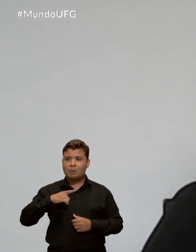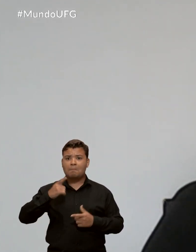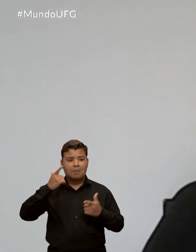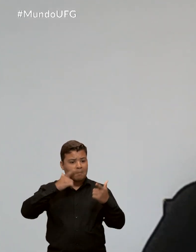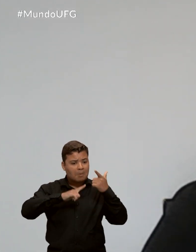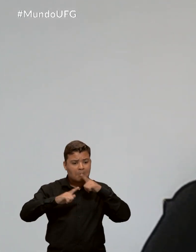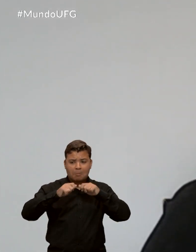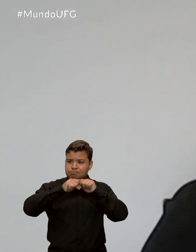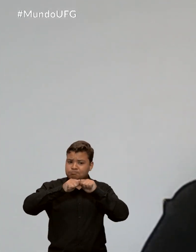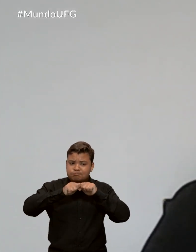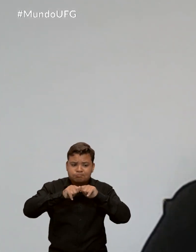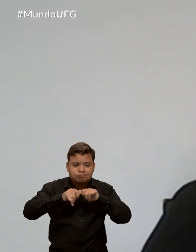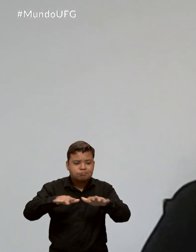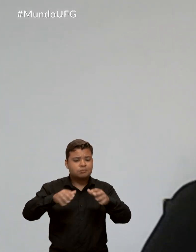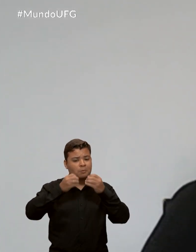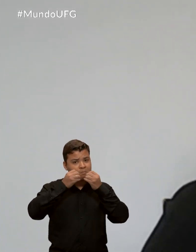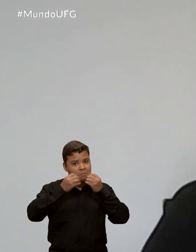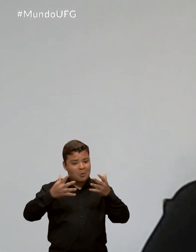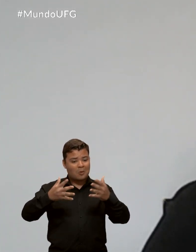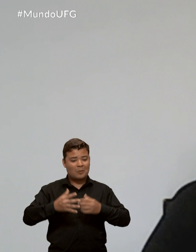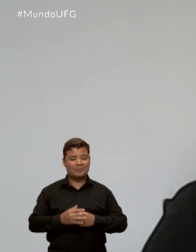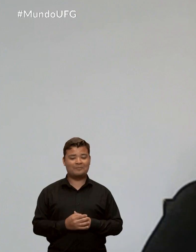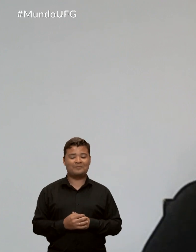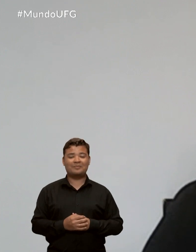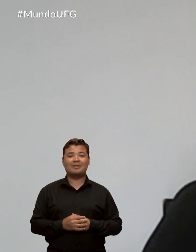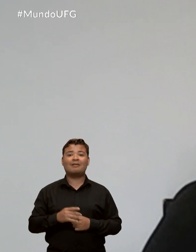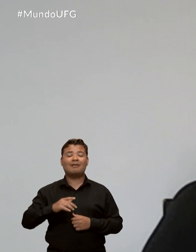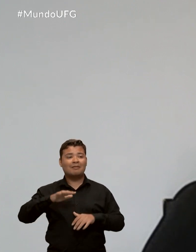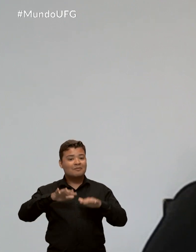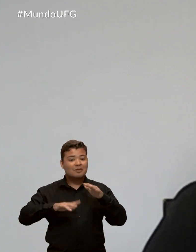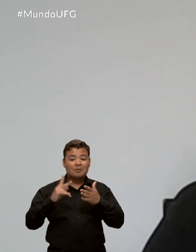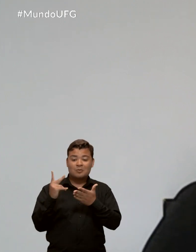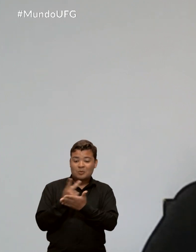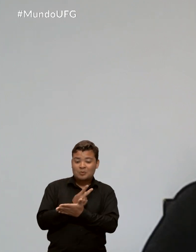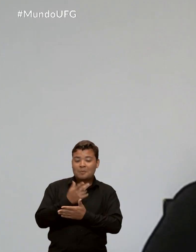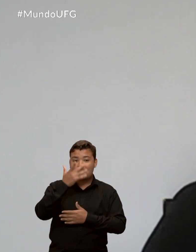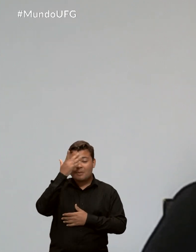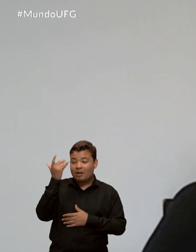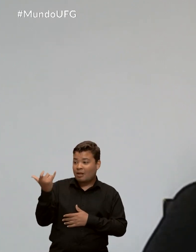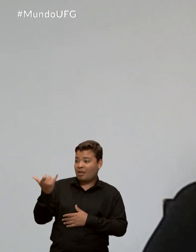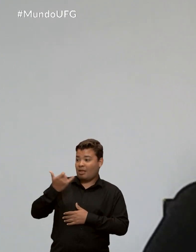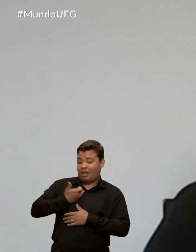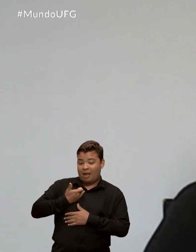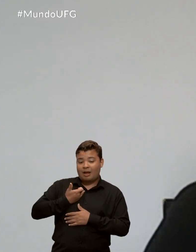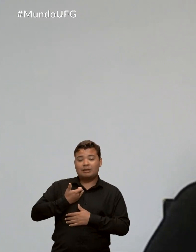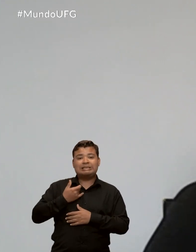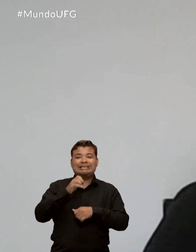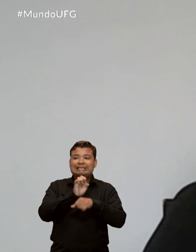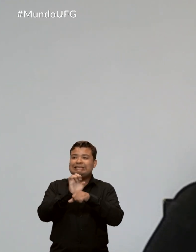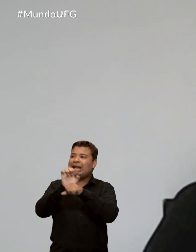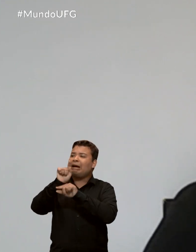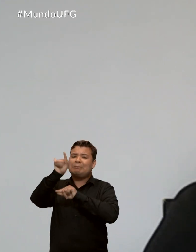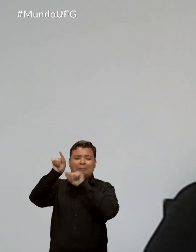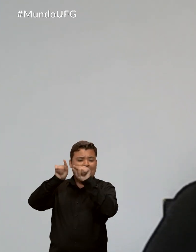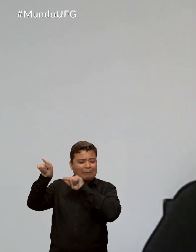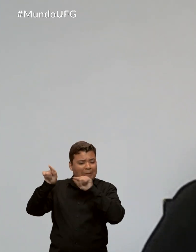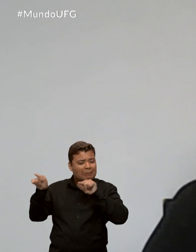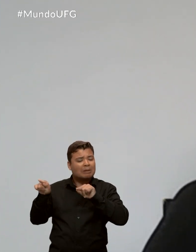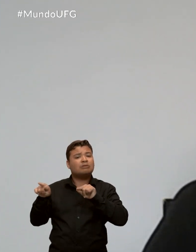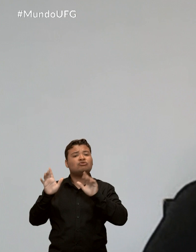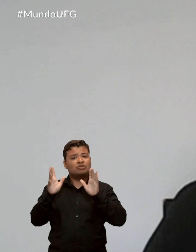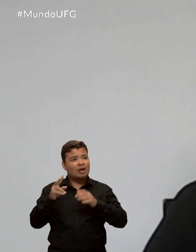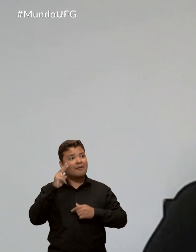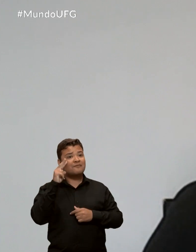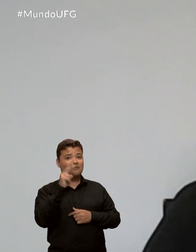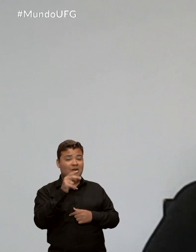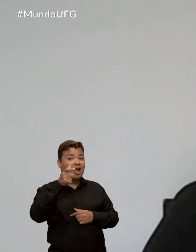repercussão boa, né? Eu fico sabendo de pessoas que assistiram em vários estados do Brasil. A